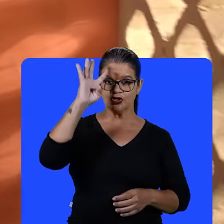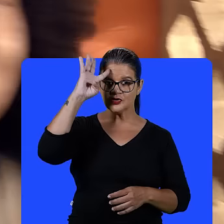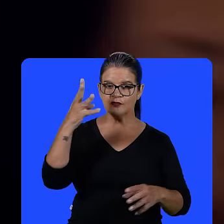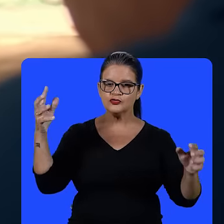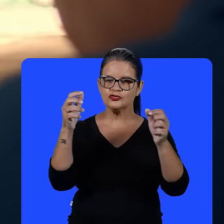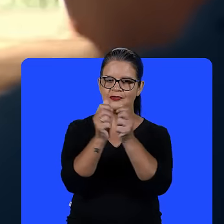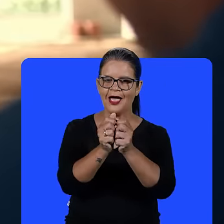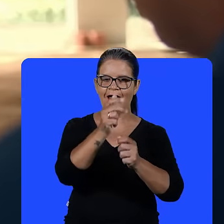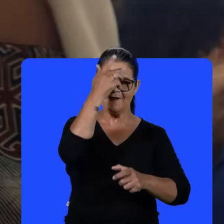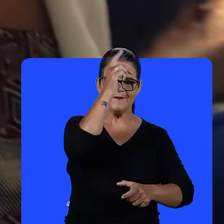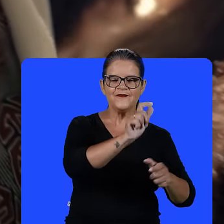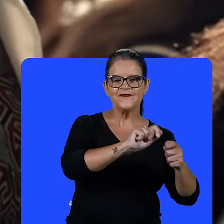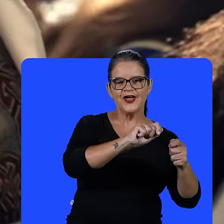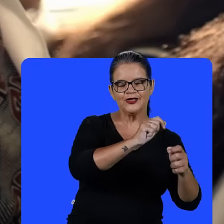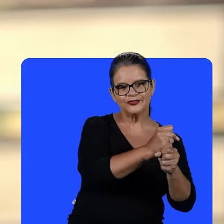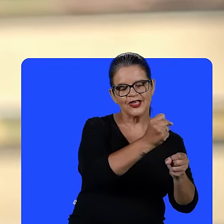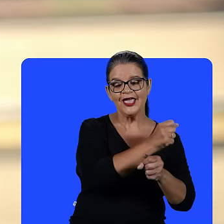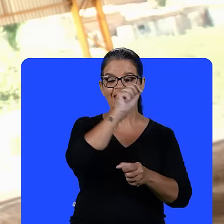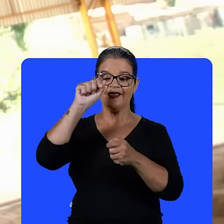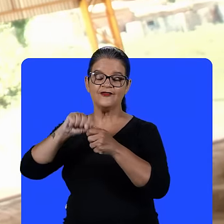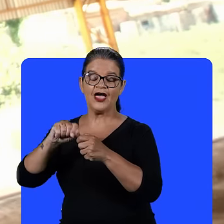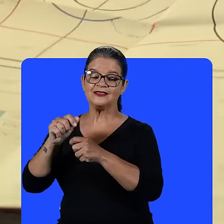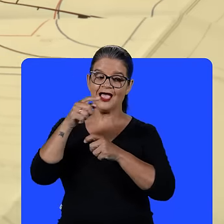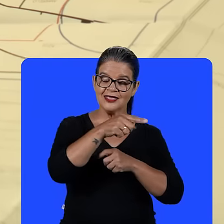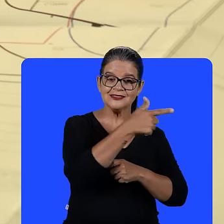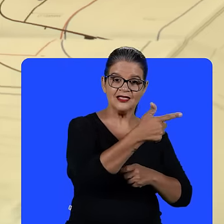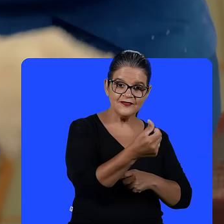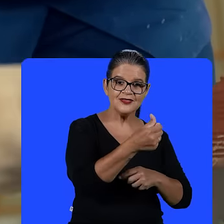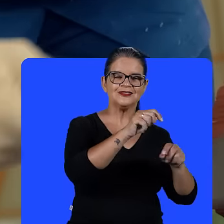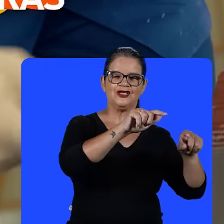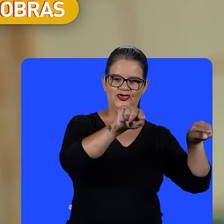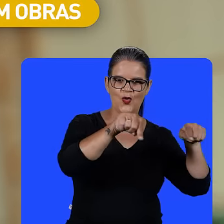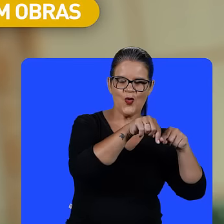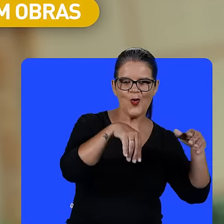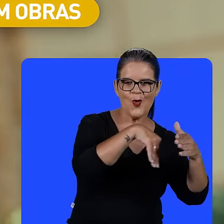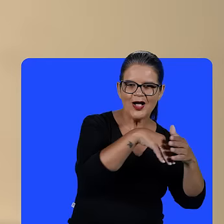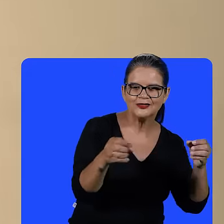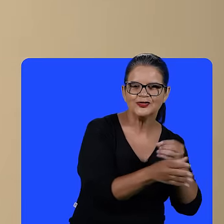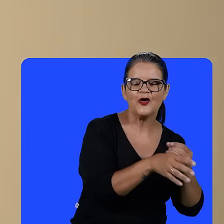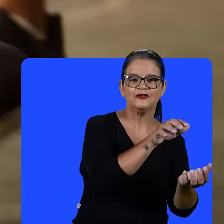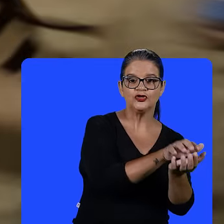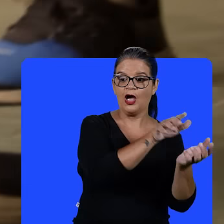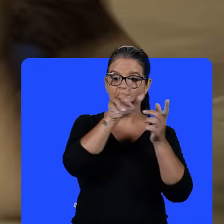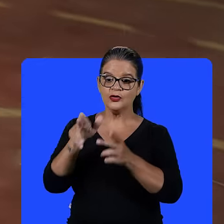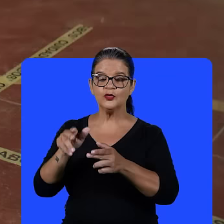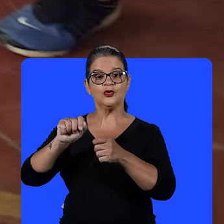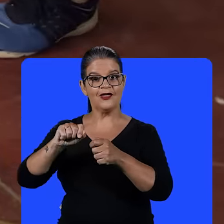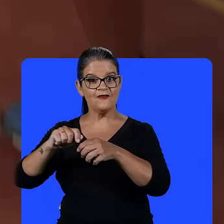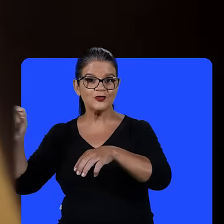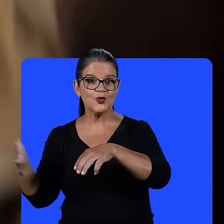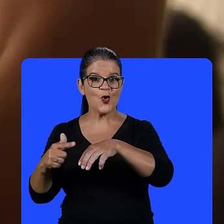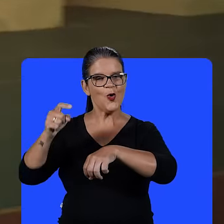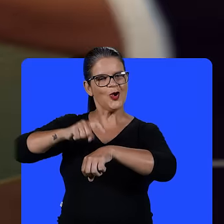A gente resolveu juntar quem fez com quem faz. De um lado, quem fez uma das 126 quadras novas de Pernambuco. Do outro, quem faz